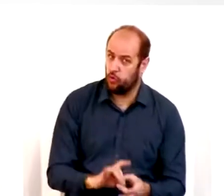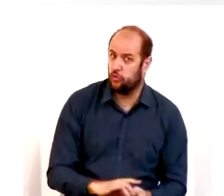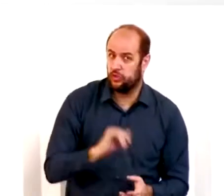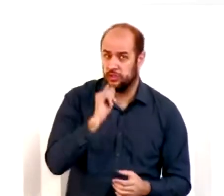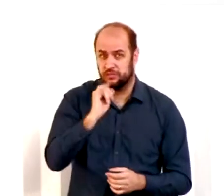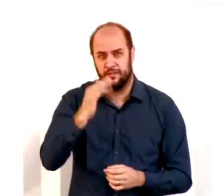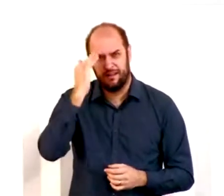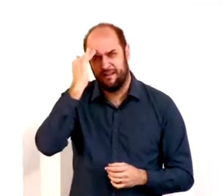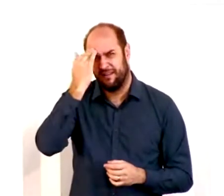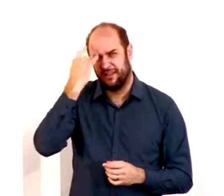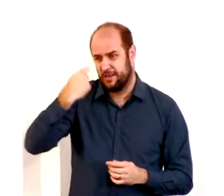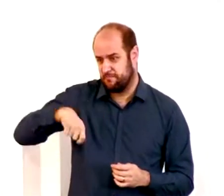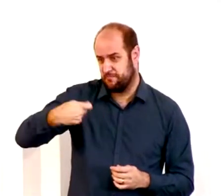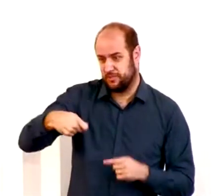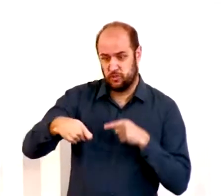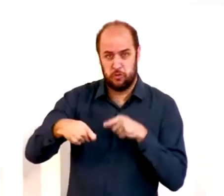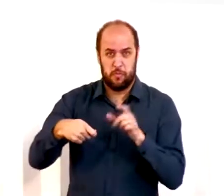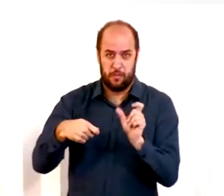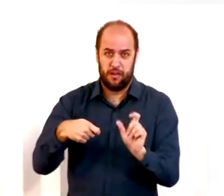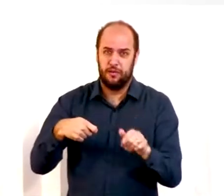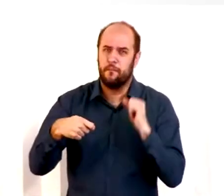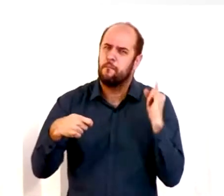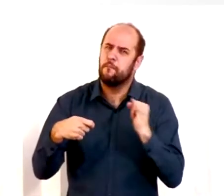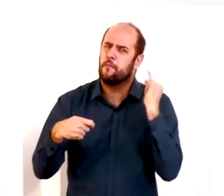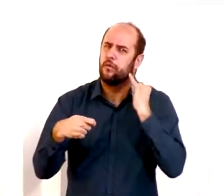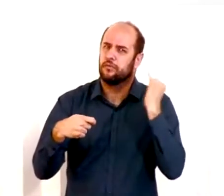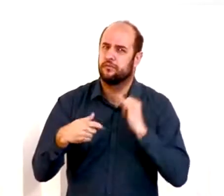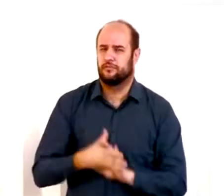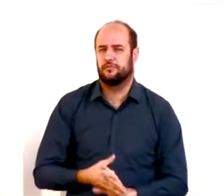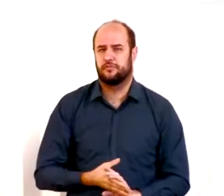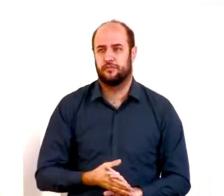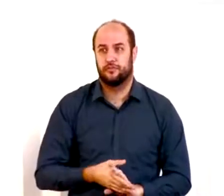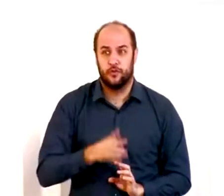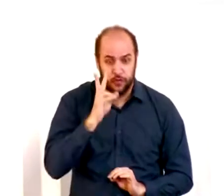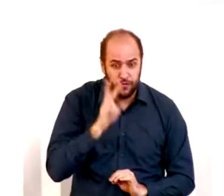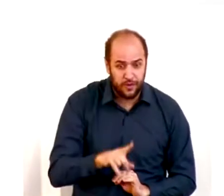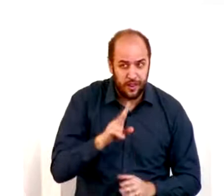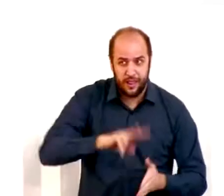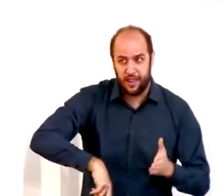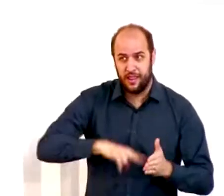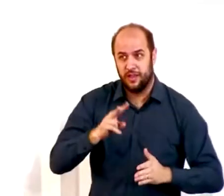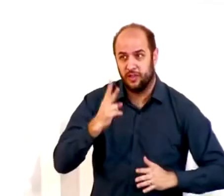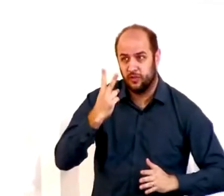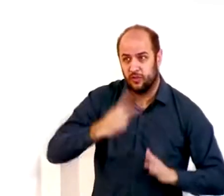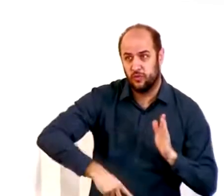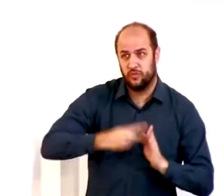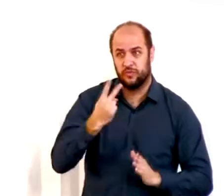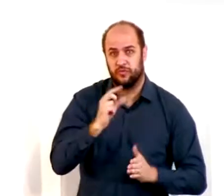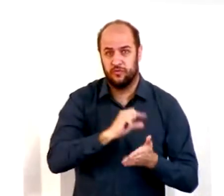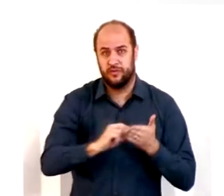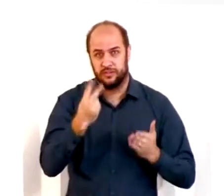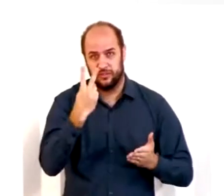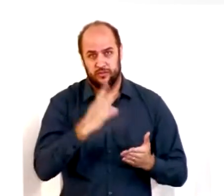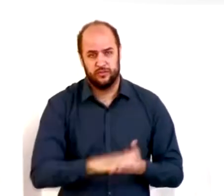o peso da palavra necessário. Olha como ela aparece 2 vezes aqui no texto. Veja no versículo 2.